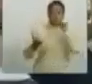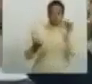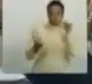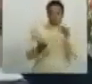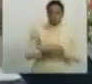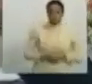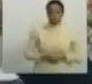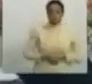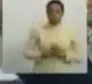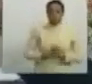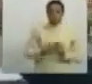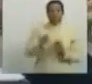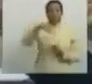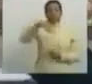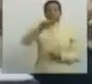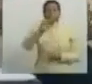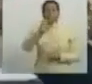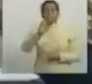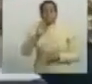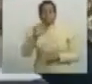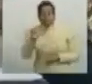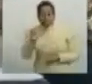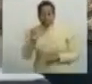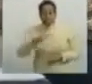Porque não é possível que os cristãos